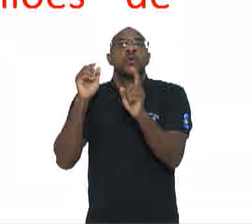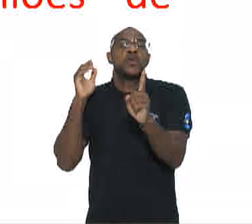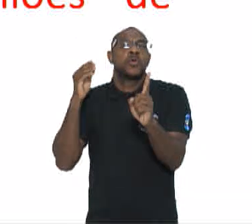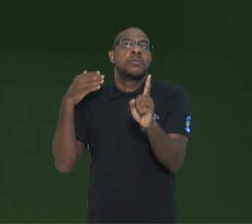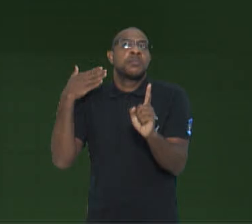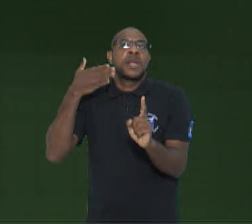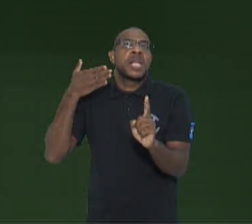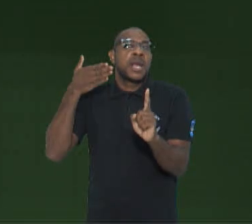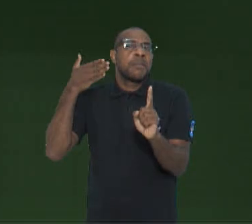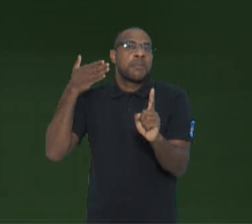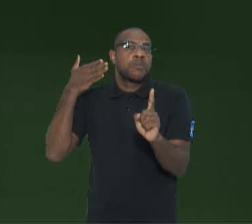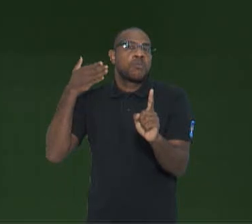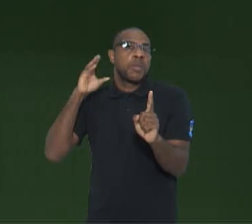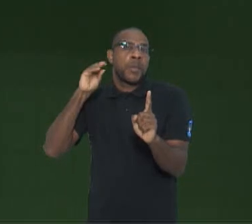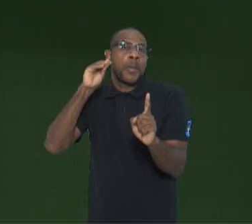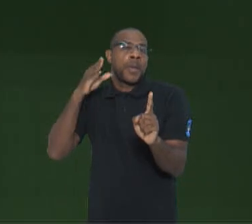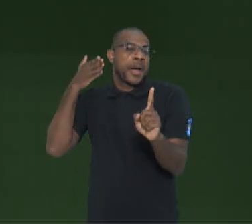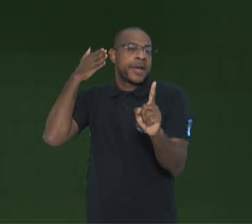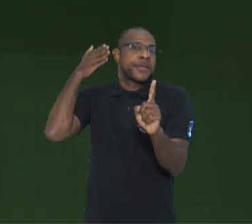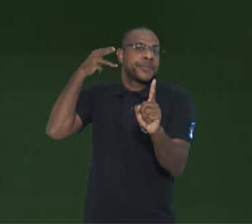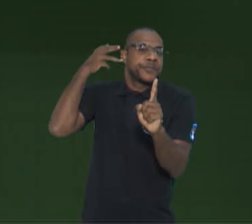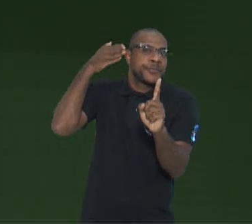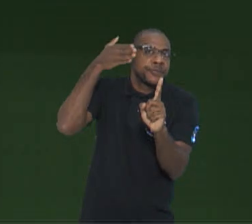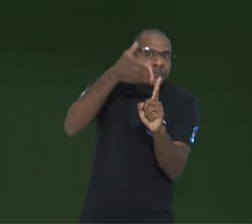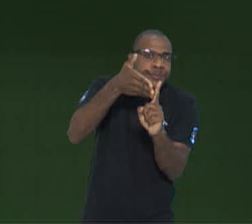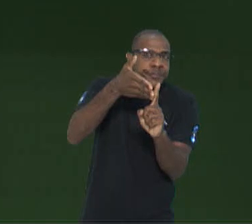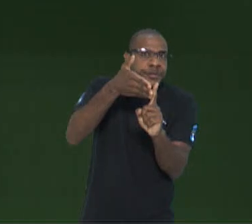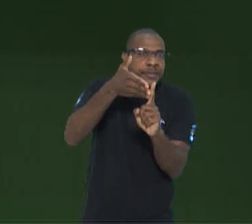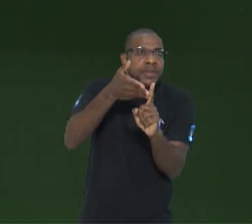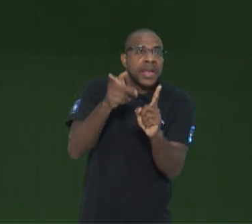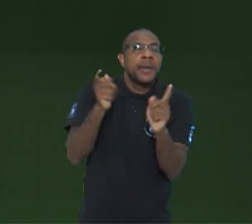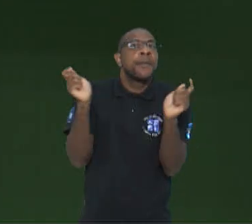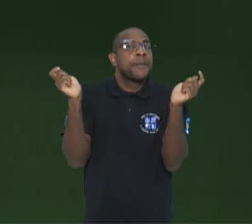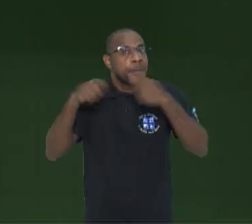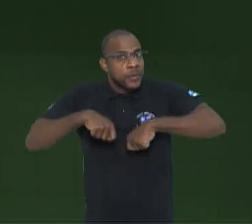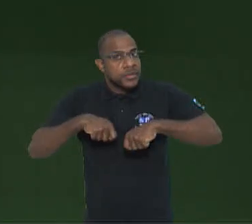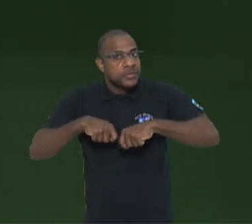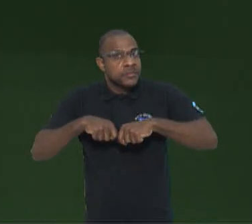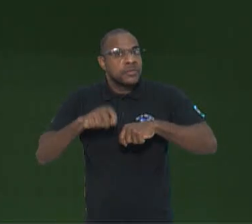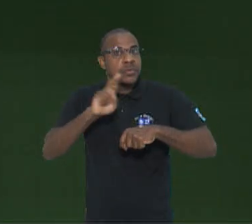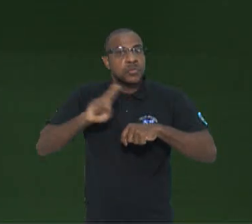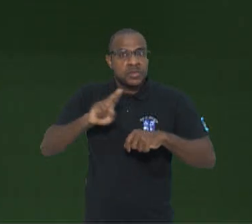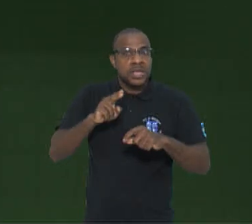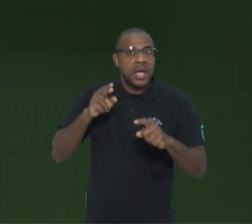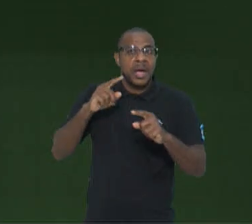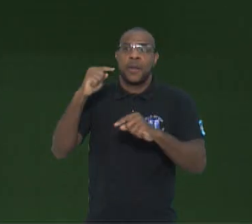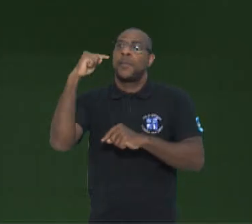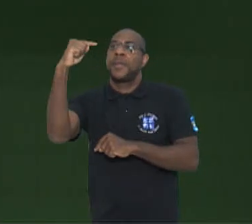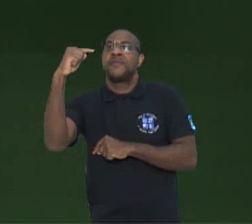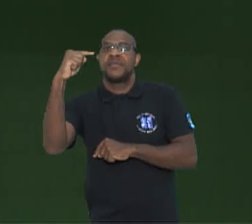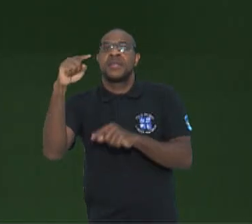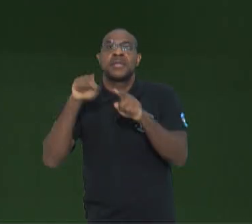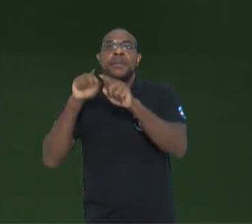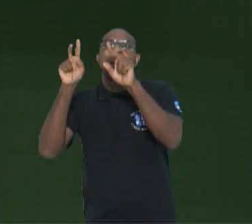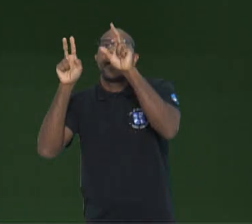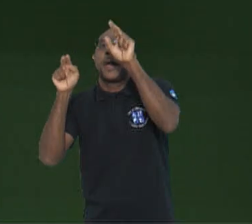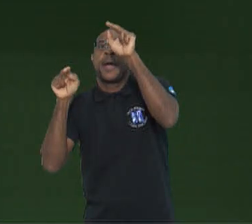direto, né? Então, é possível usar ou travessão ou as aspas também. Então, a fala do professor Simão